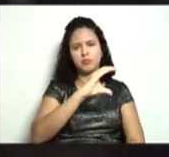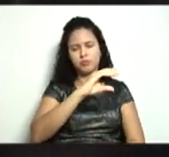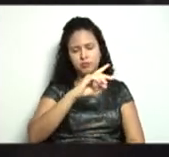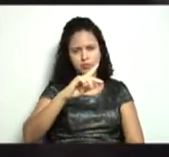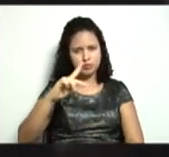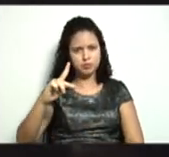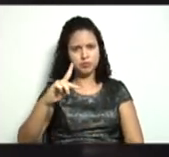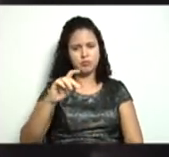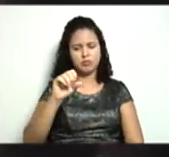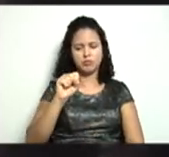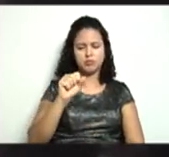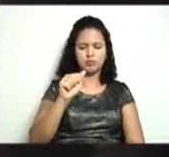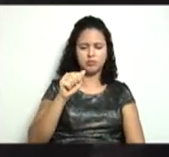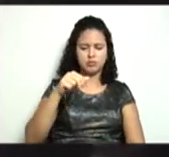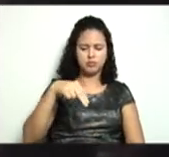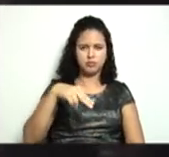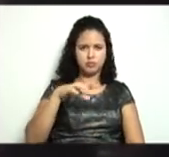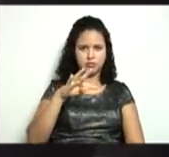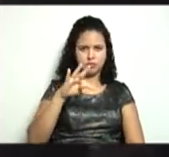Clara.